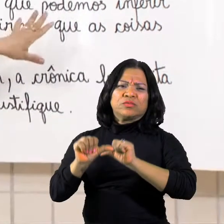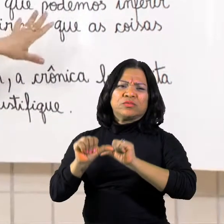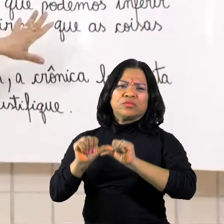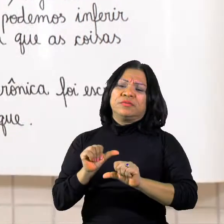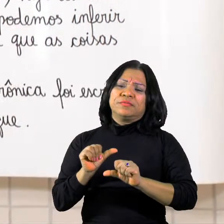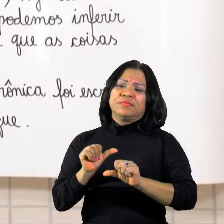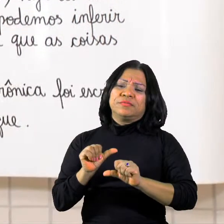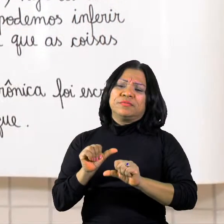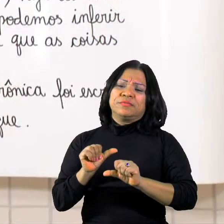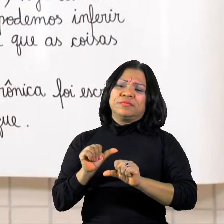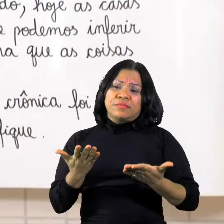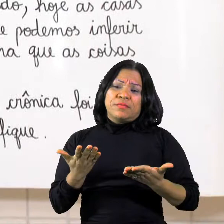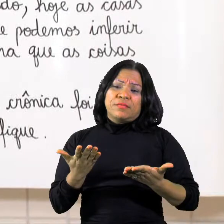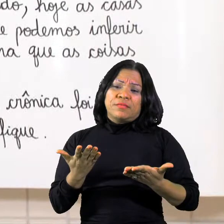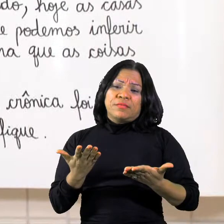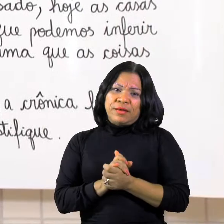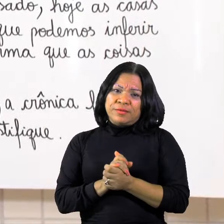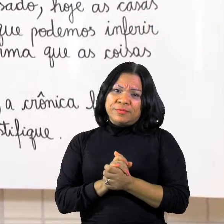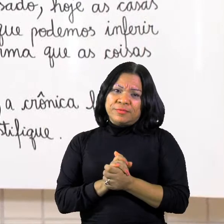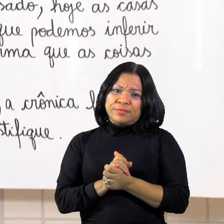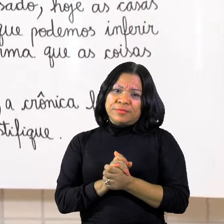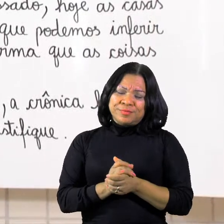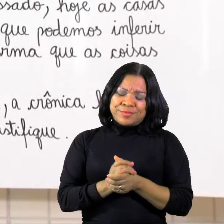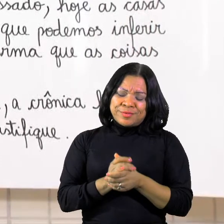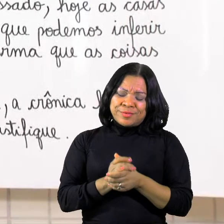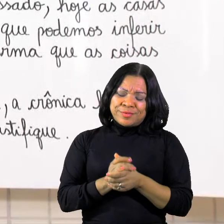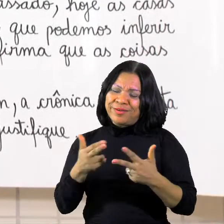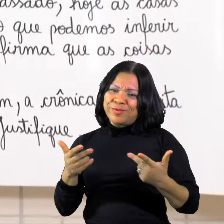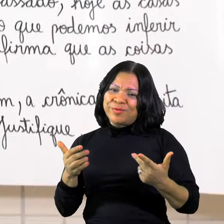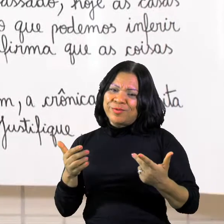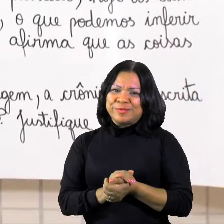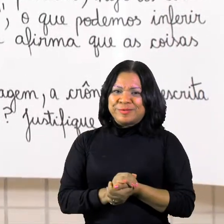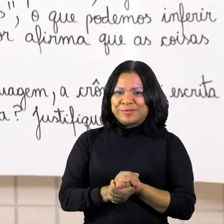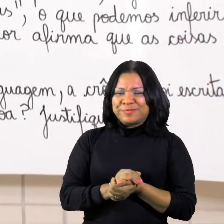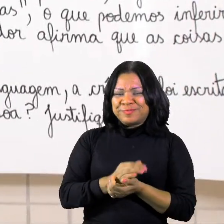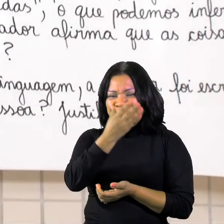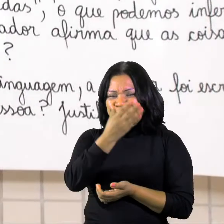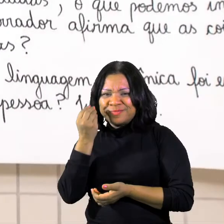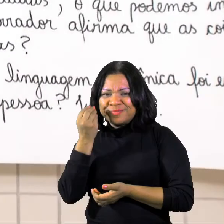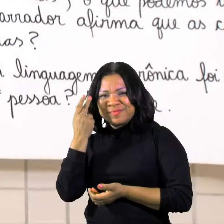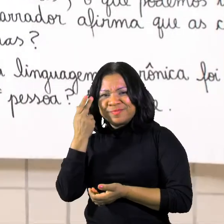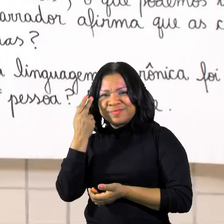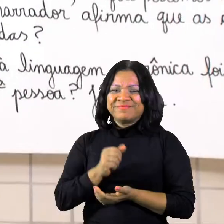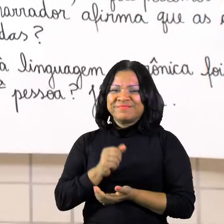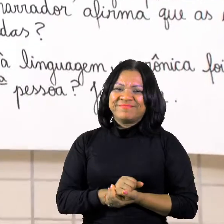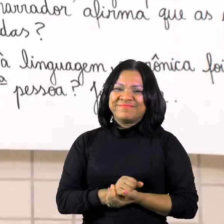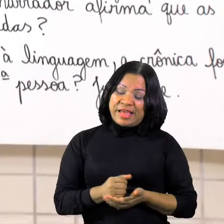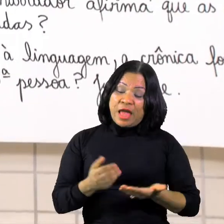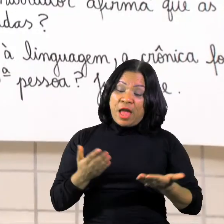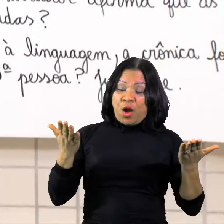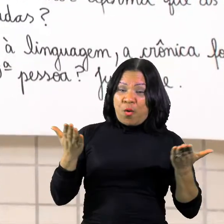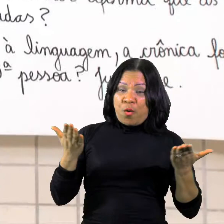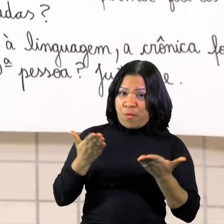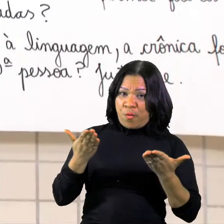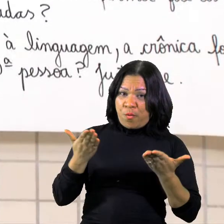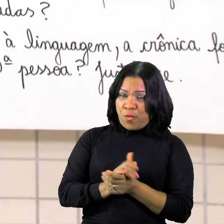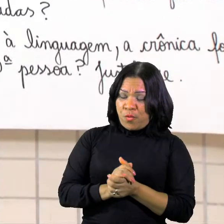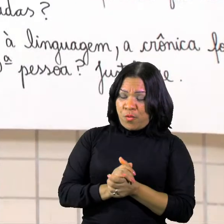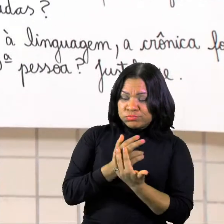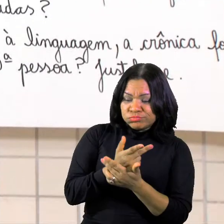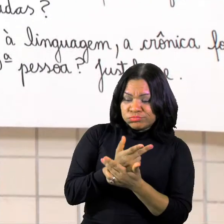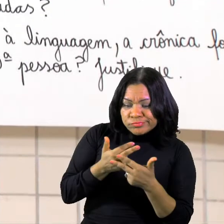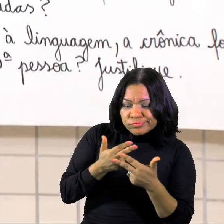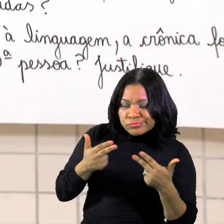lugar de casas era coisas, tá? Foi um esquecimento meu. Então ele diz o seguinte lá: hoje as coisas estão tão